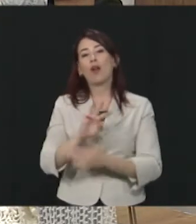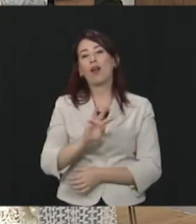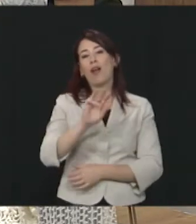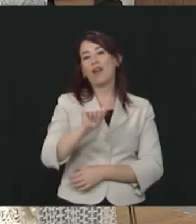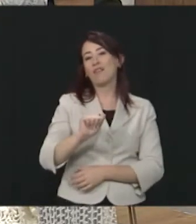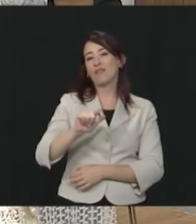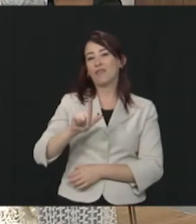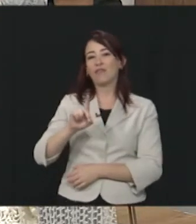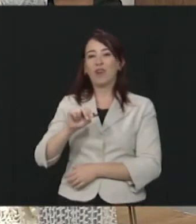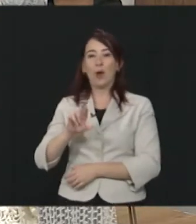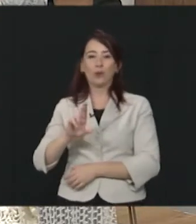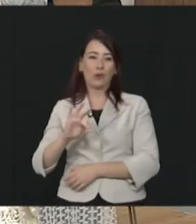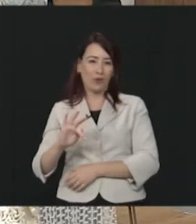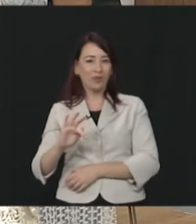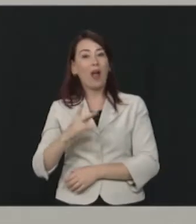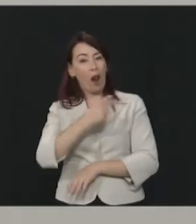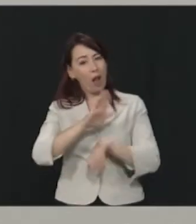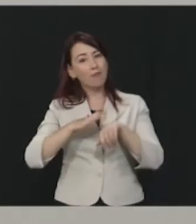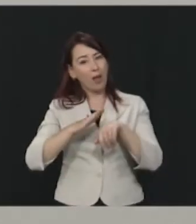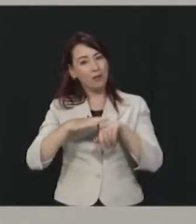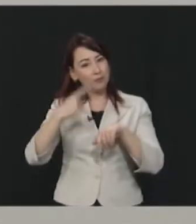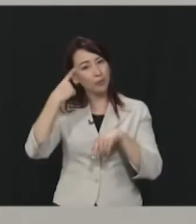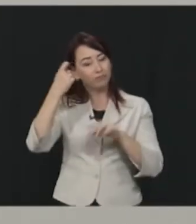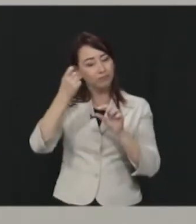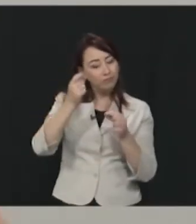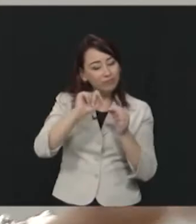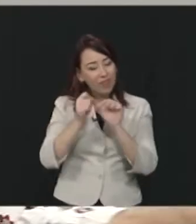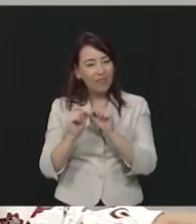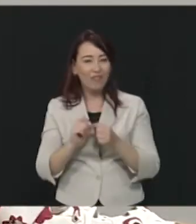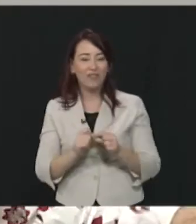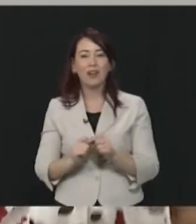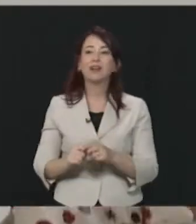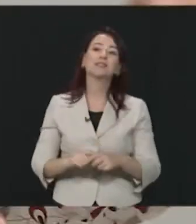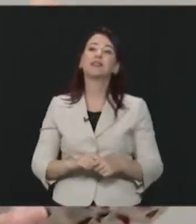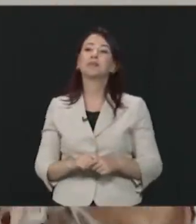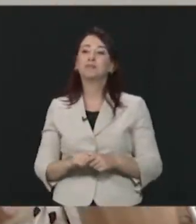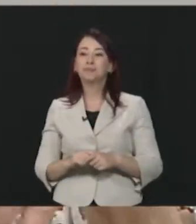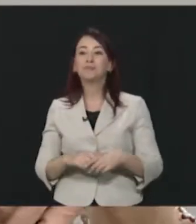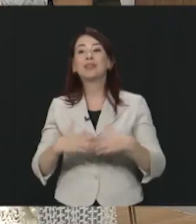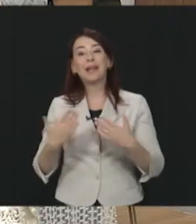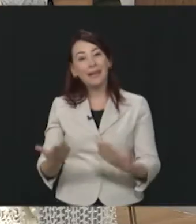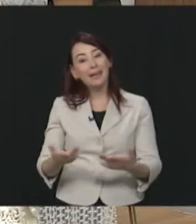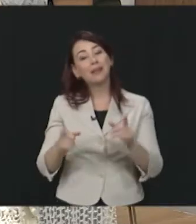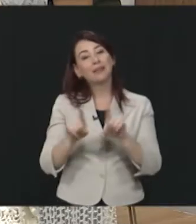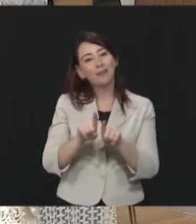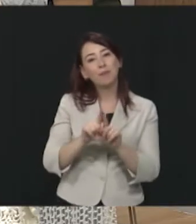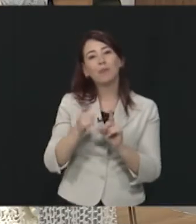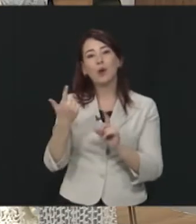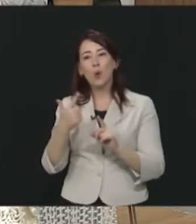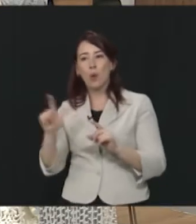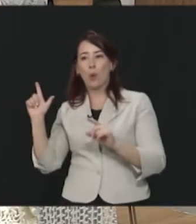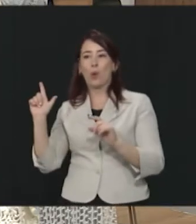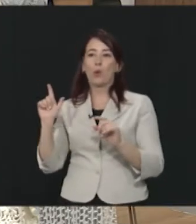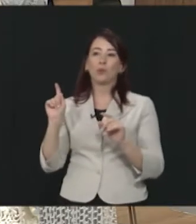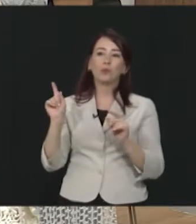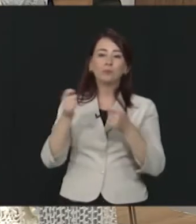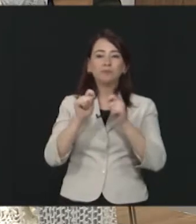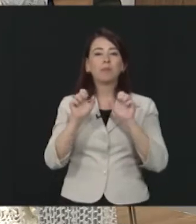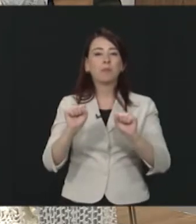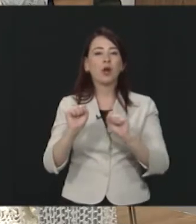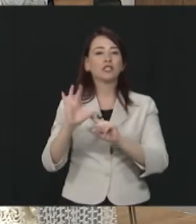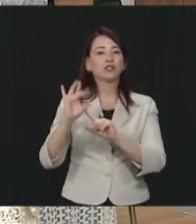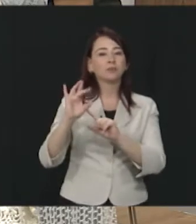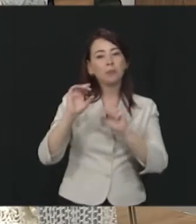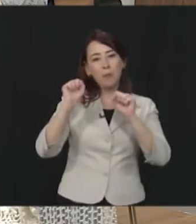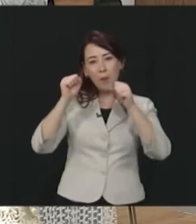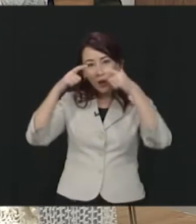me ensinou, essa ela de 13 tá anos. Ela já está fazendo. É. E eu, só mais um instante, esse aqui é muito aplicado, pode ser colar, pode ser